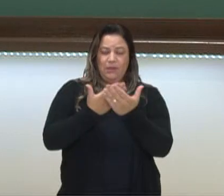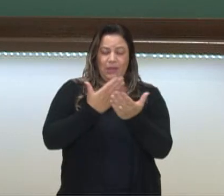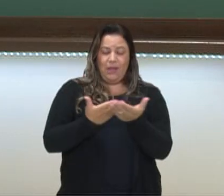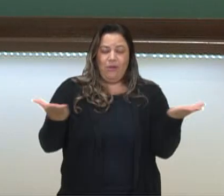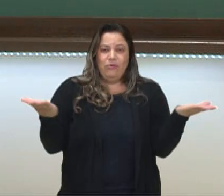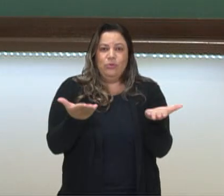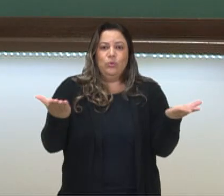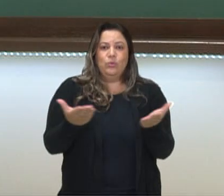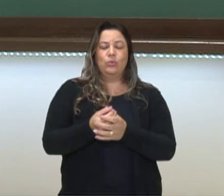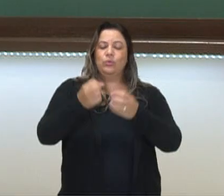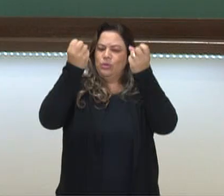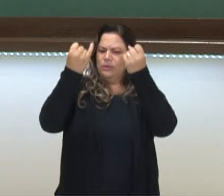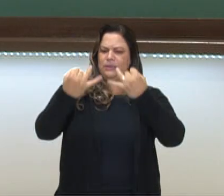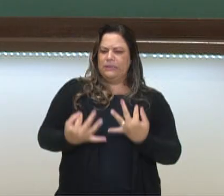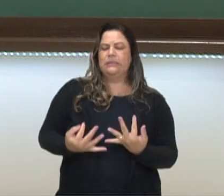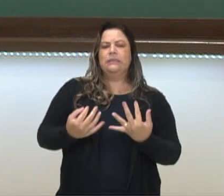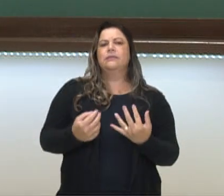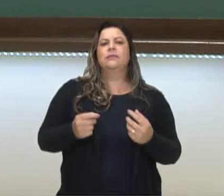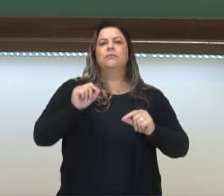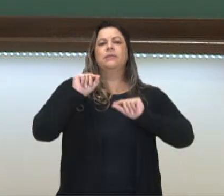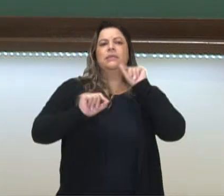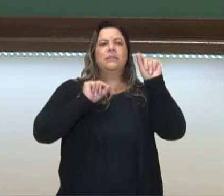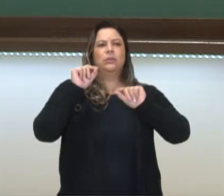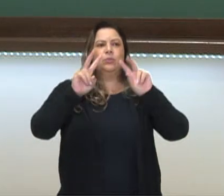falamos um pouquinho sobre